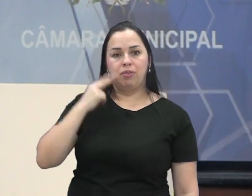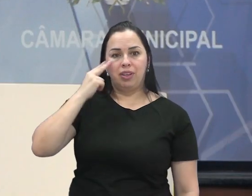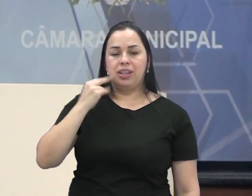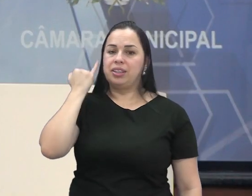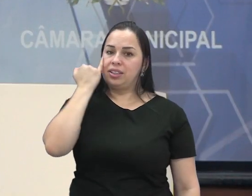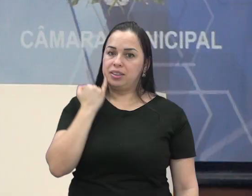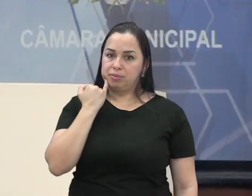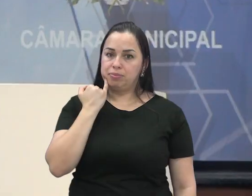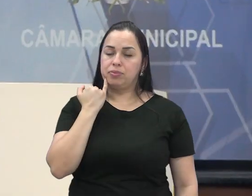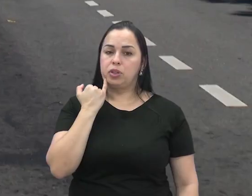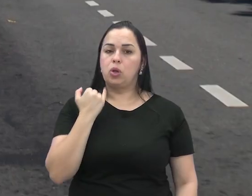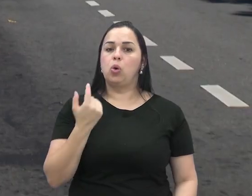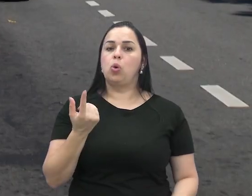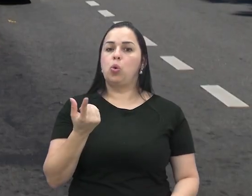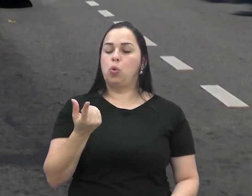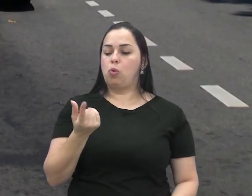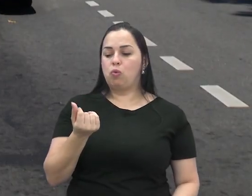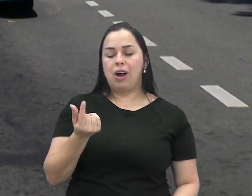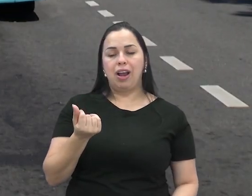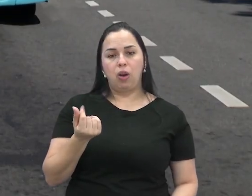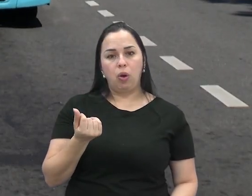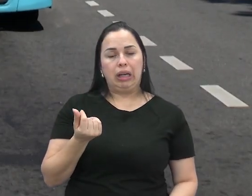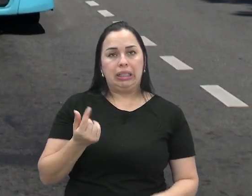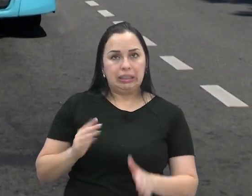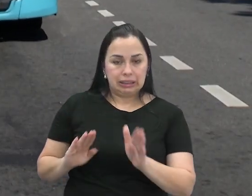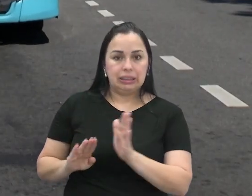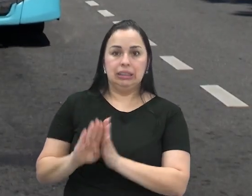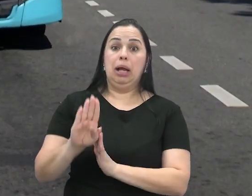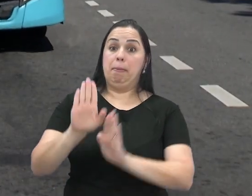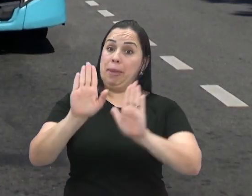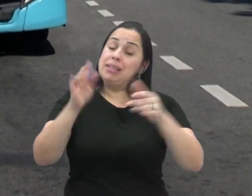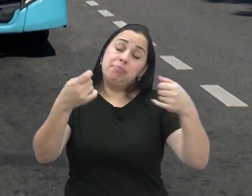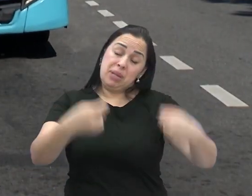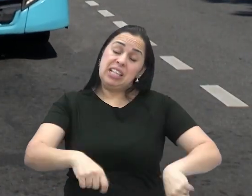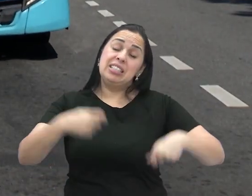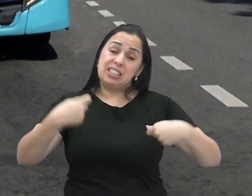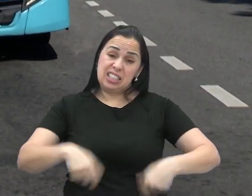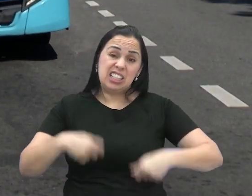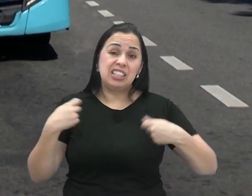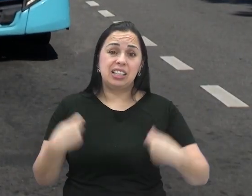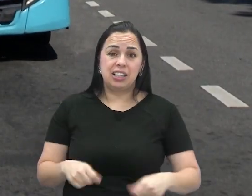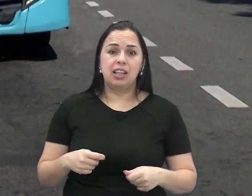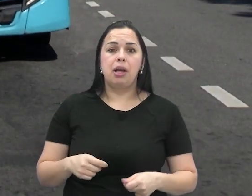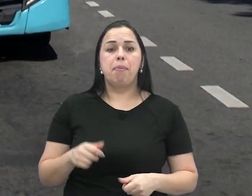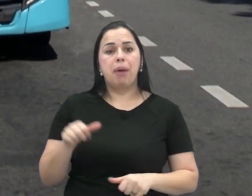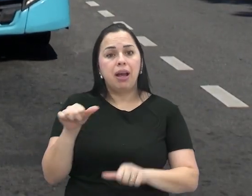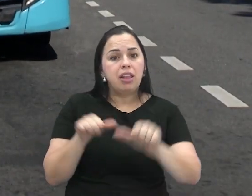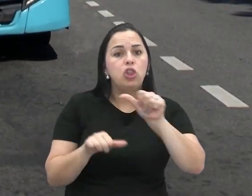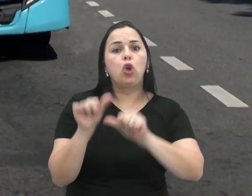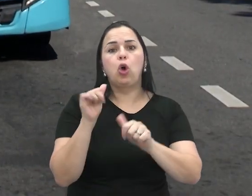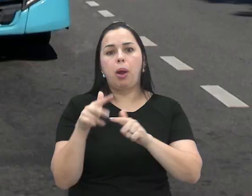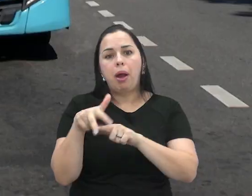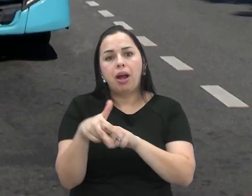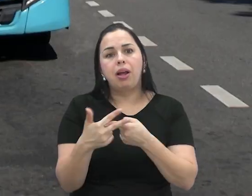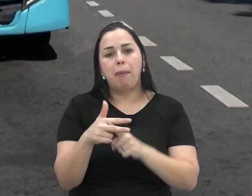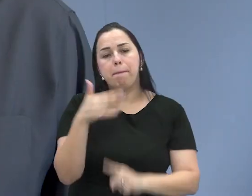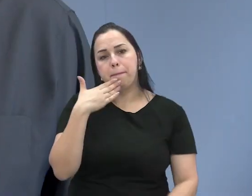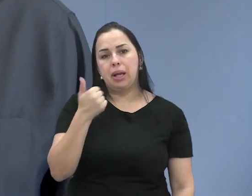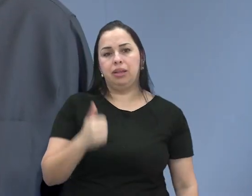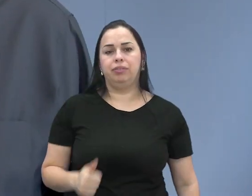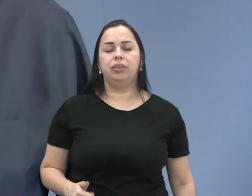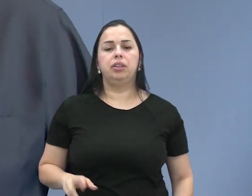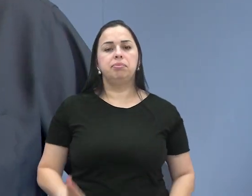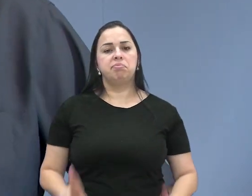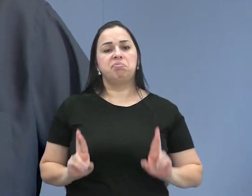Para o vereador Zé Luiz, o aumento não é ideal, mas necessário, justamente para que melhorias sejam feitas.